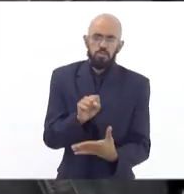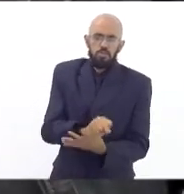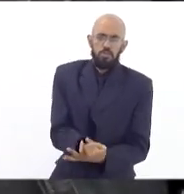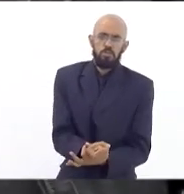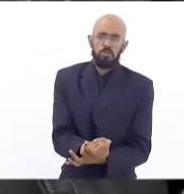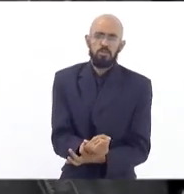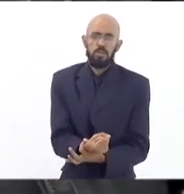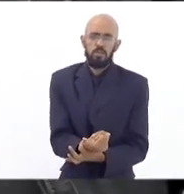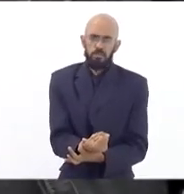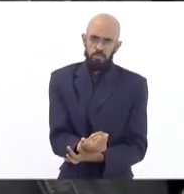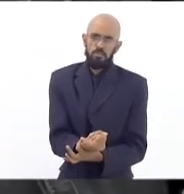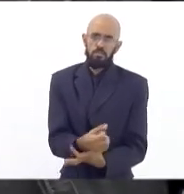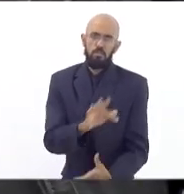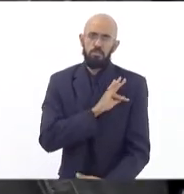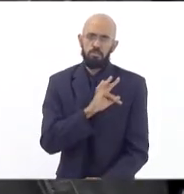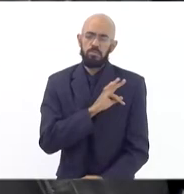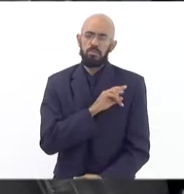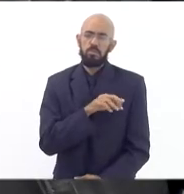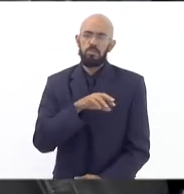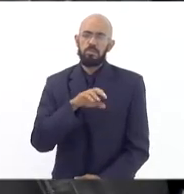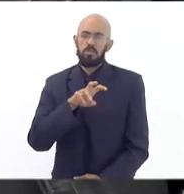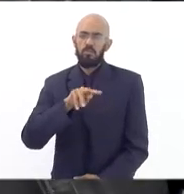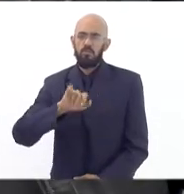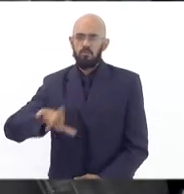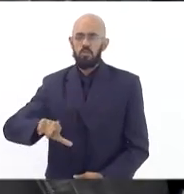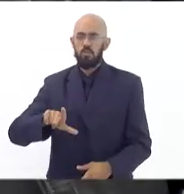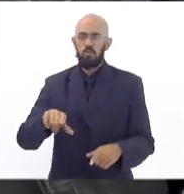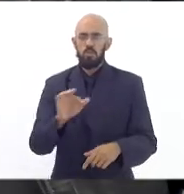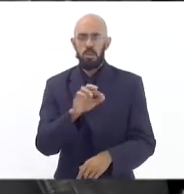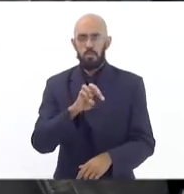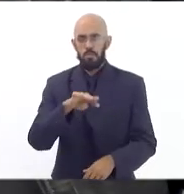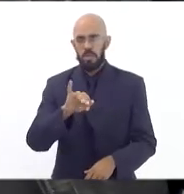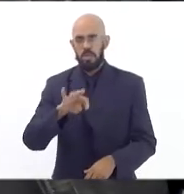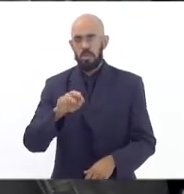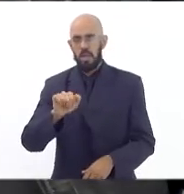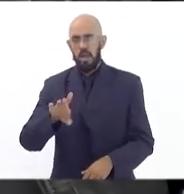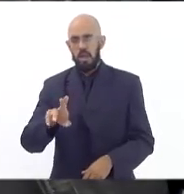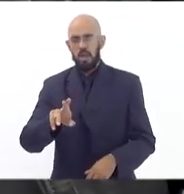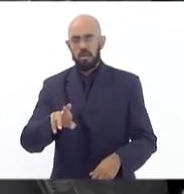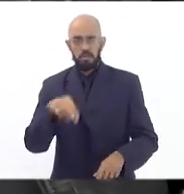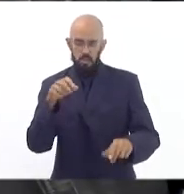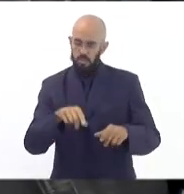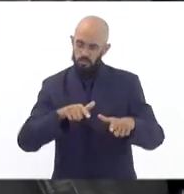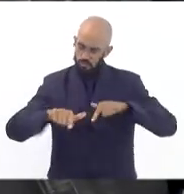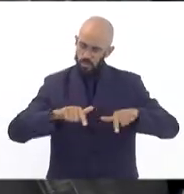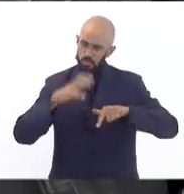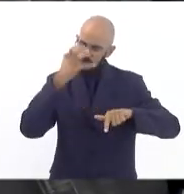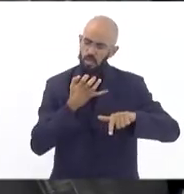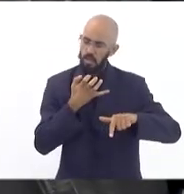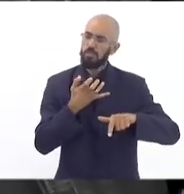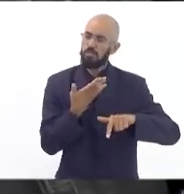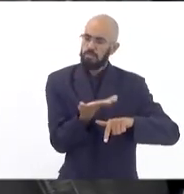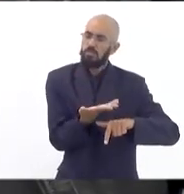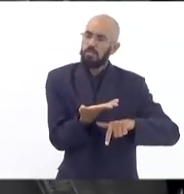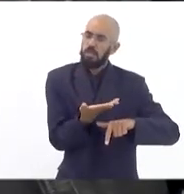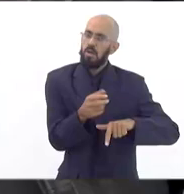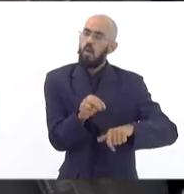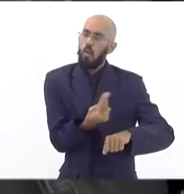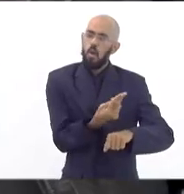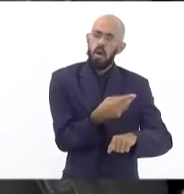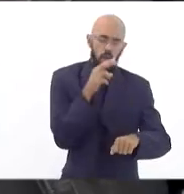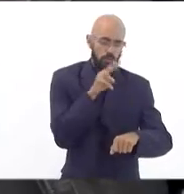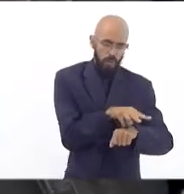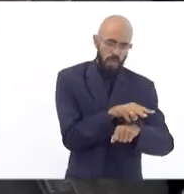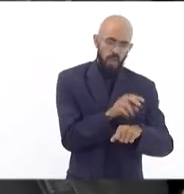tanto tava civil contra militar esse print firme esse olhar mais a mais apurado evita também de perto né ao longo